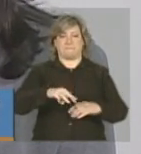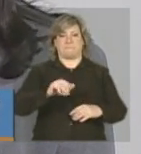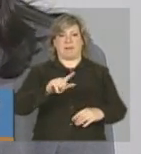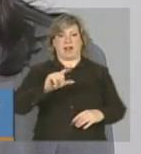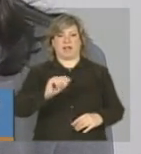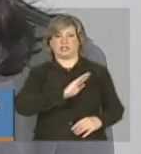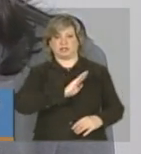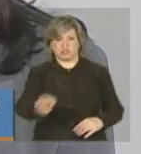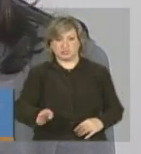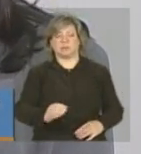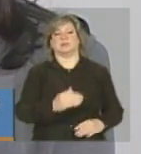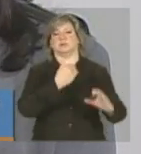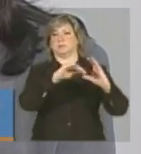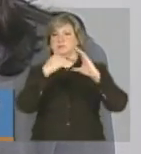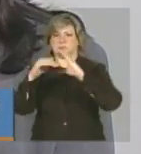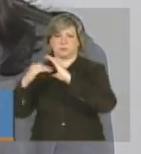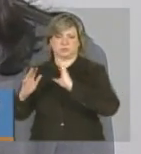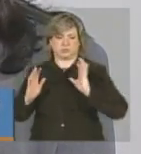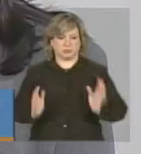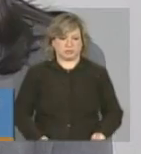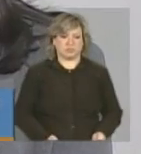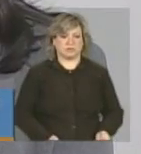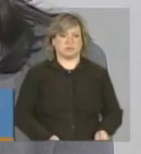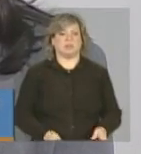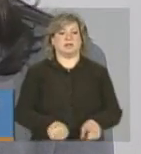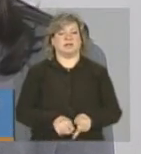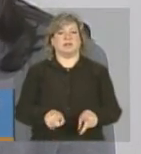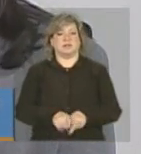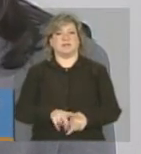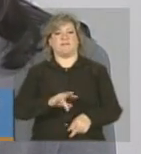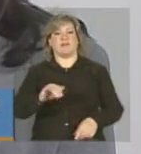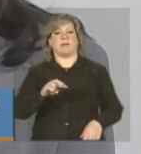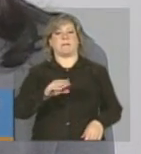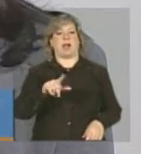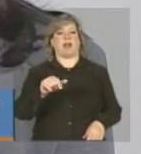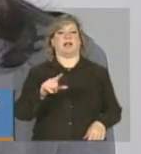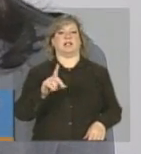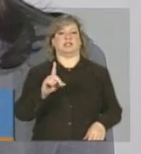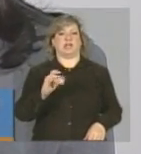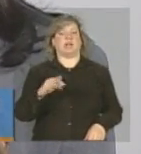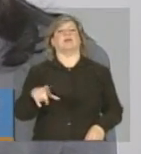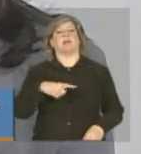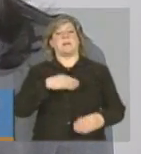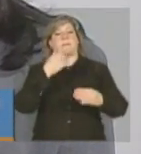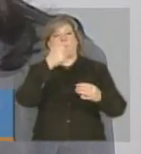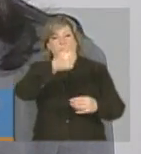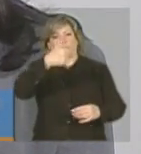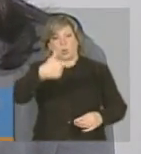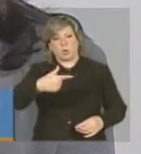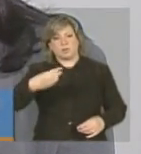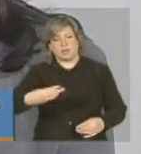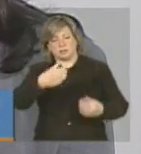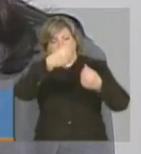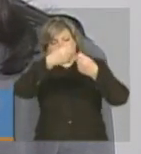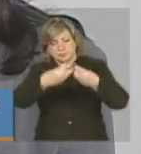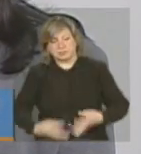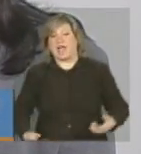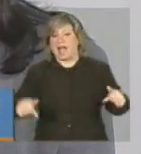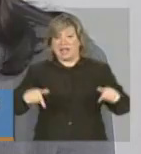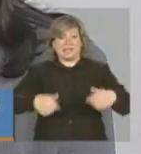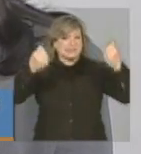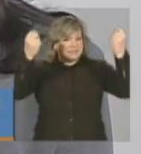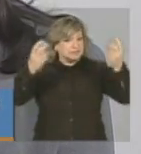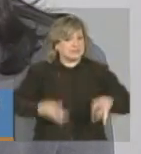todo mundo que tem informação sobre o censo tem também via mala direta. Lá tem um passo a passo, não, ficaria difícil explicar aqui, porque